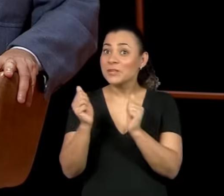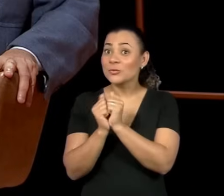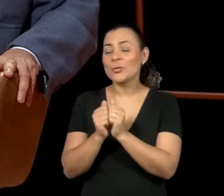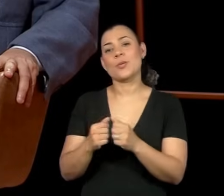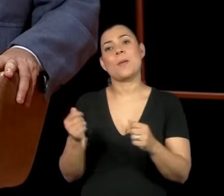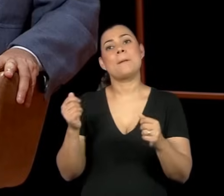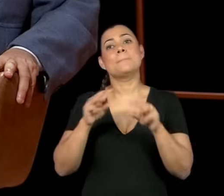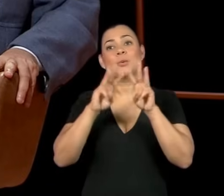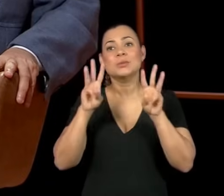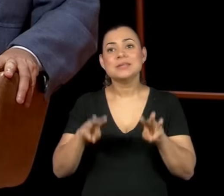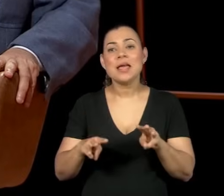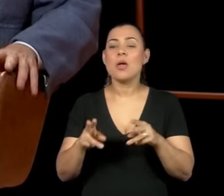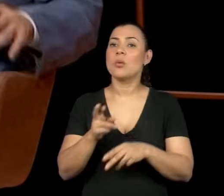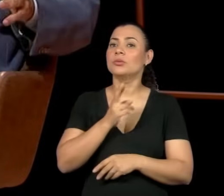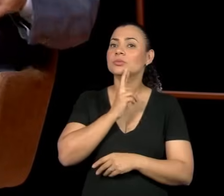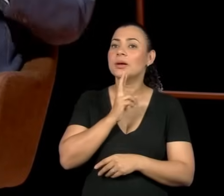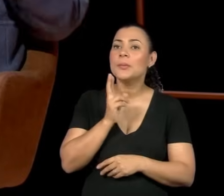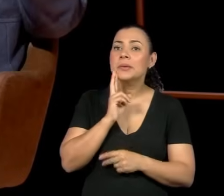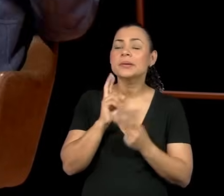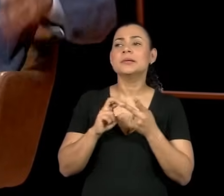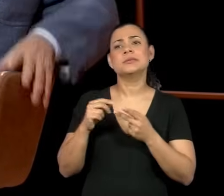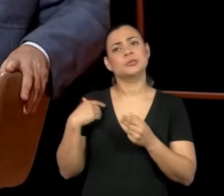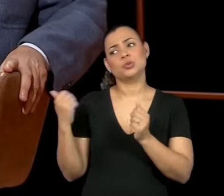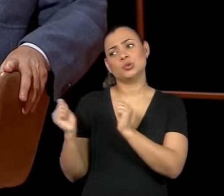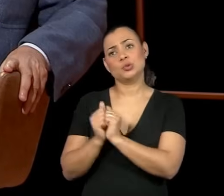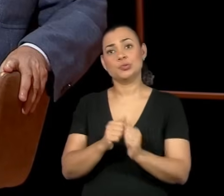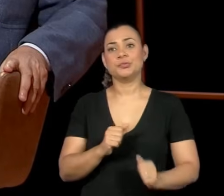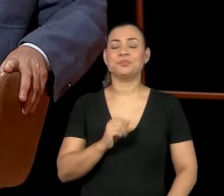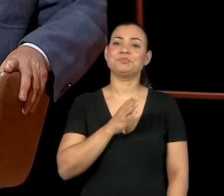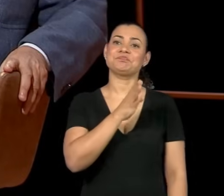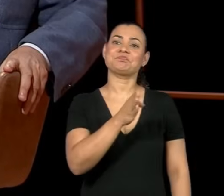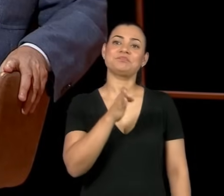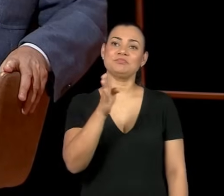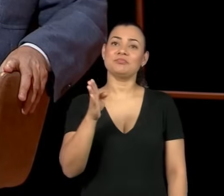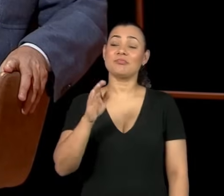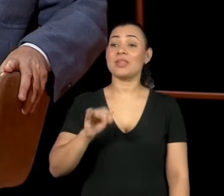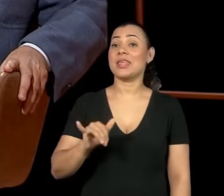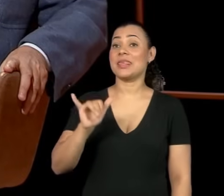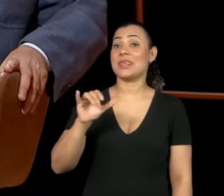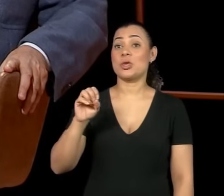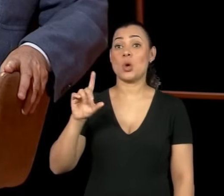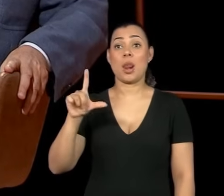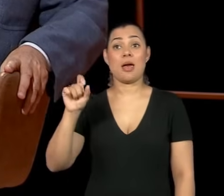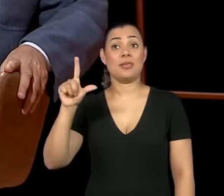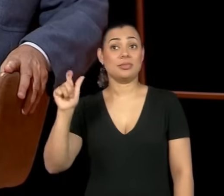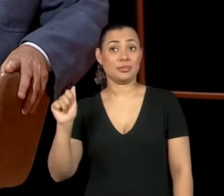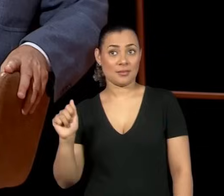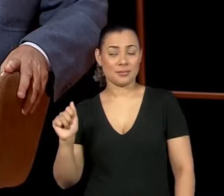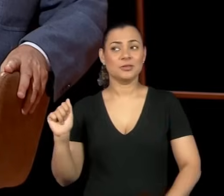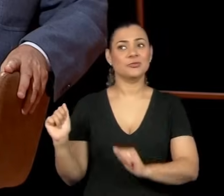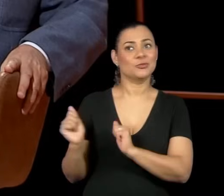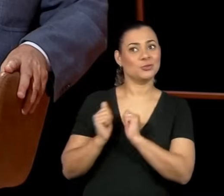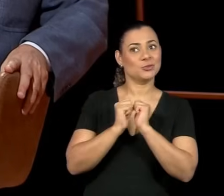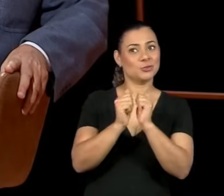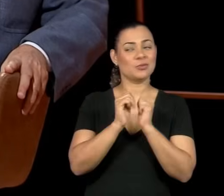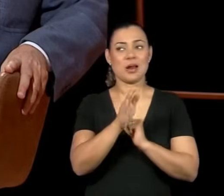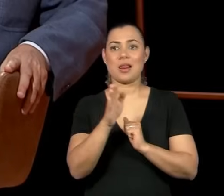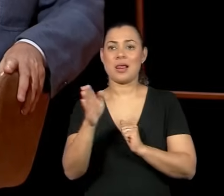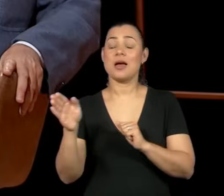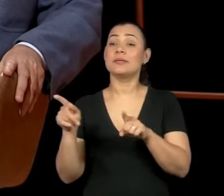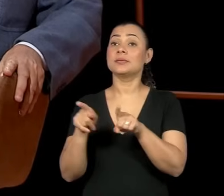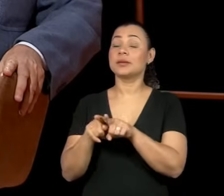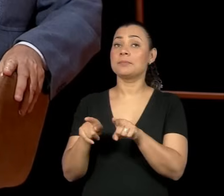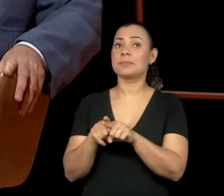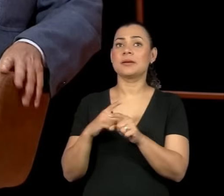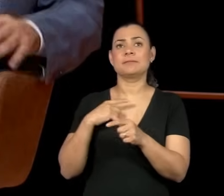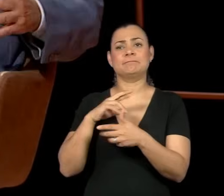nos restaurantes, e no Lido, e nas casas de espetáculo. E depois veio Faria Lima, veio o professor Alfredo